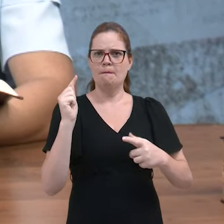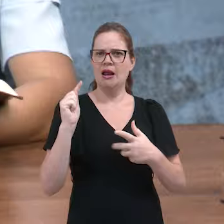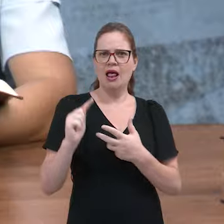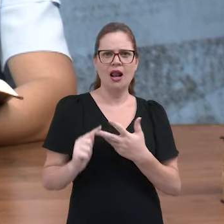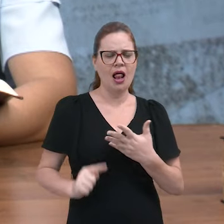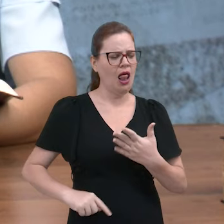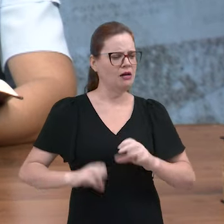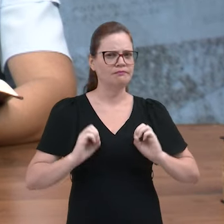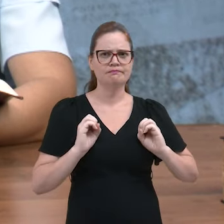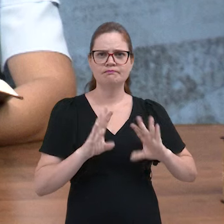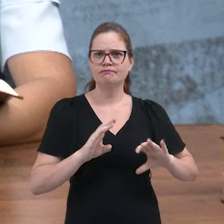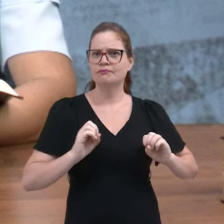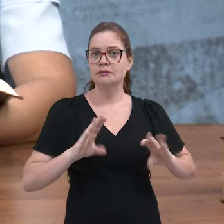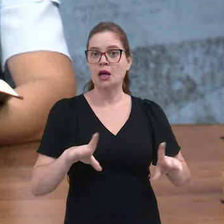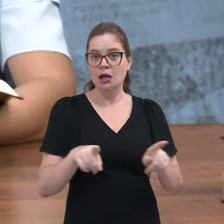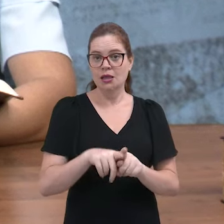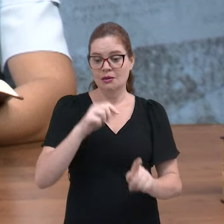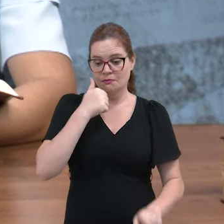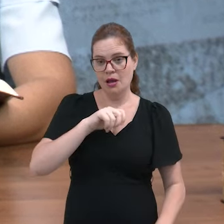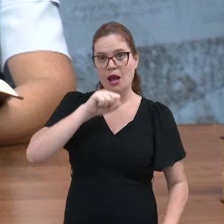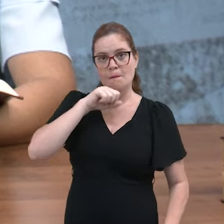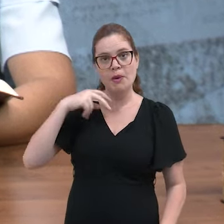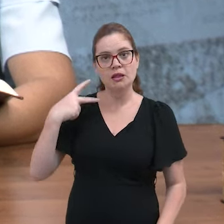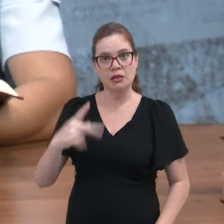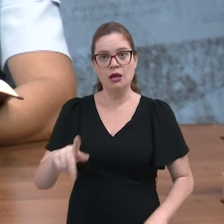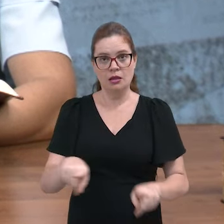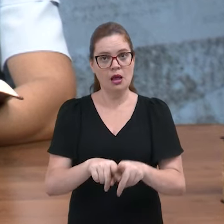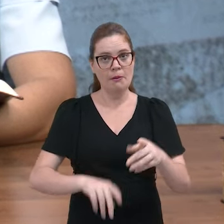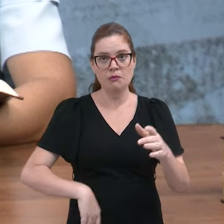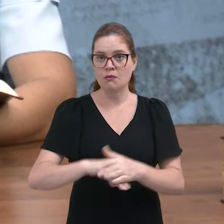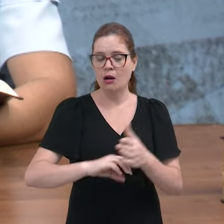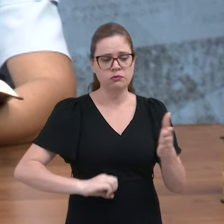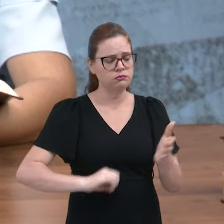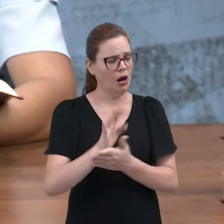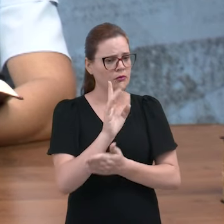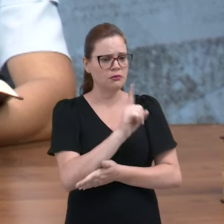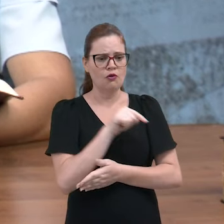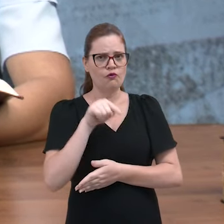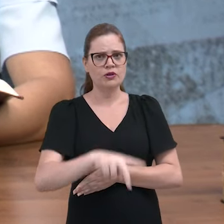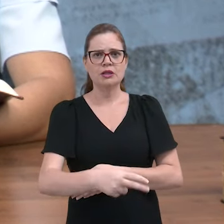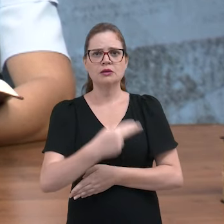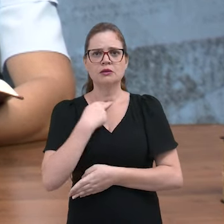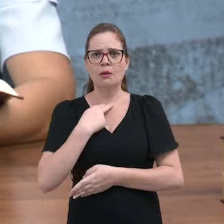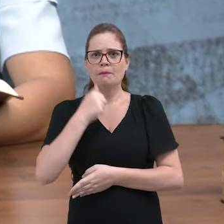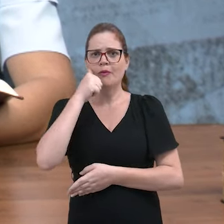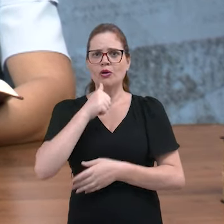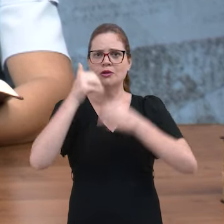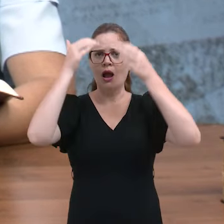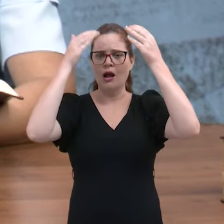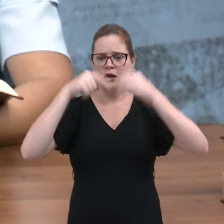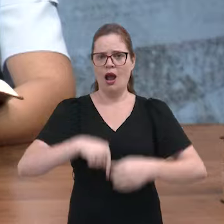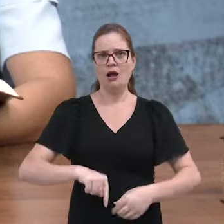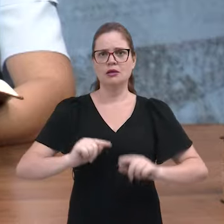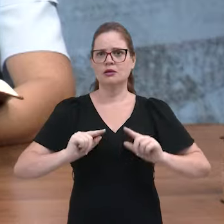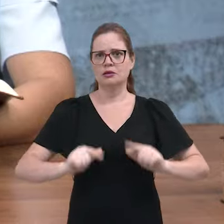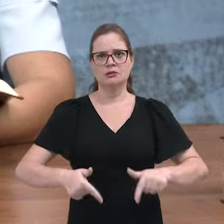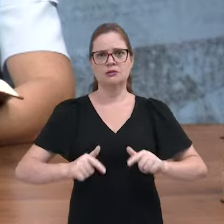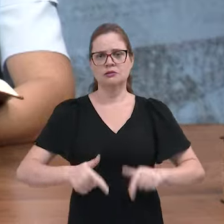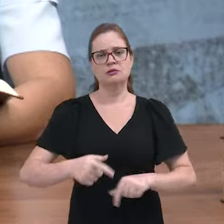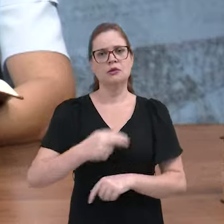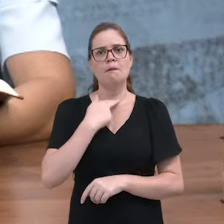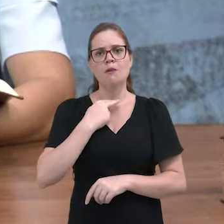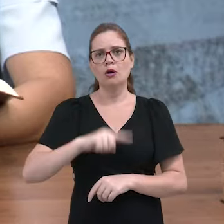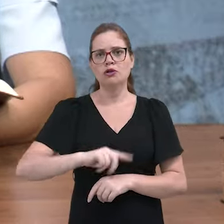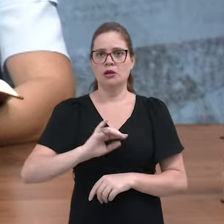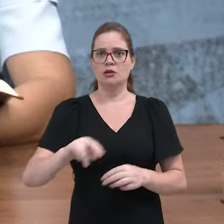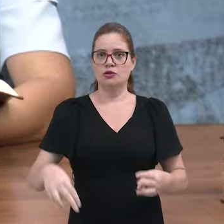E até a Maaca, sua mãe, removeu para que não fosse rainha, porquanto tinha feito